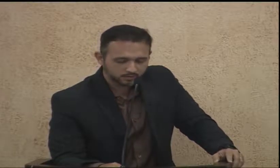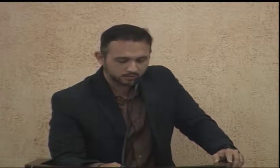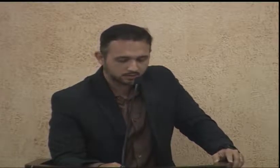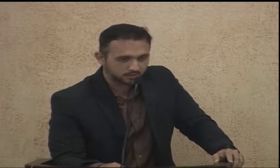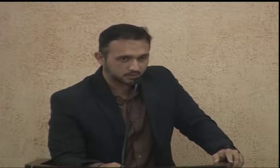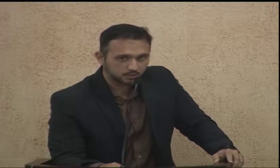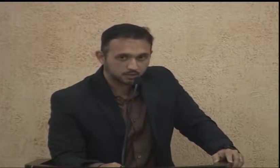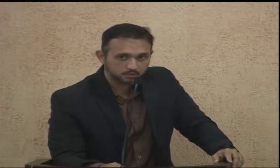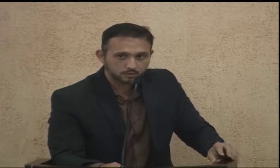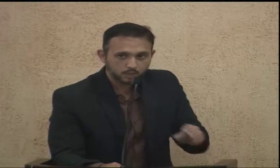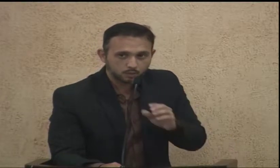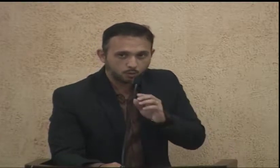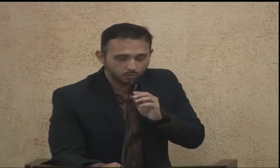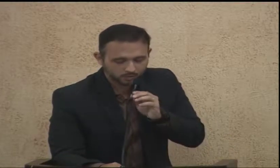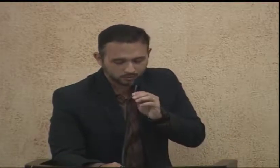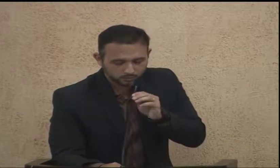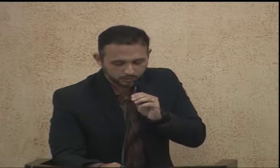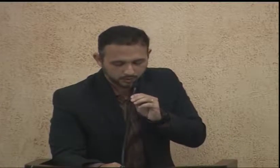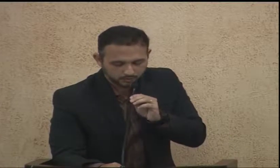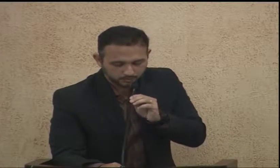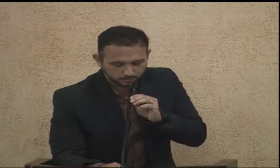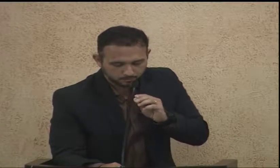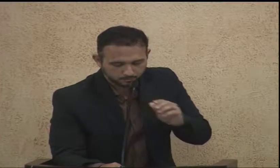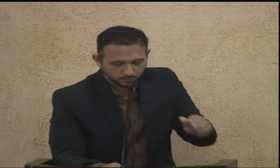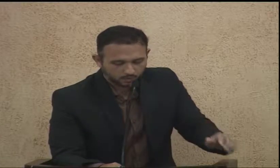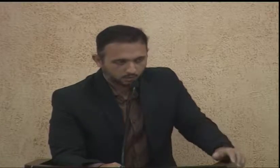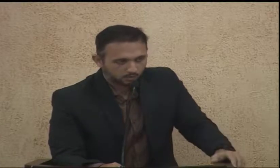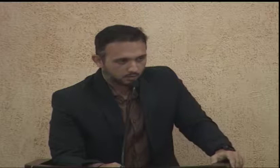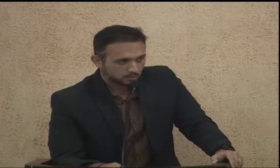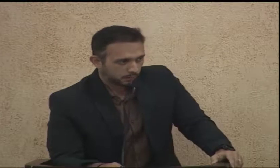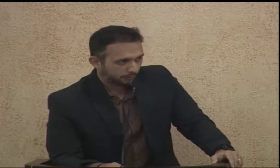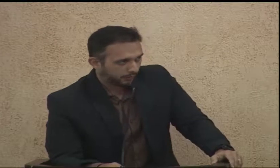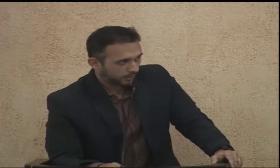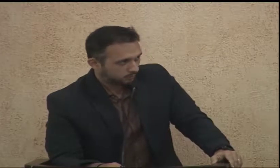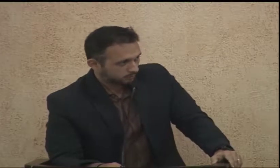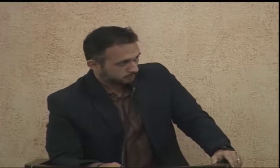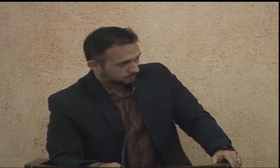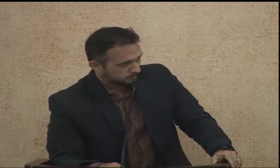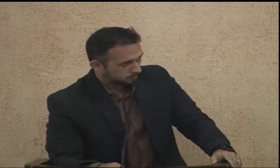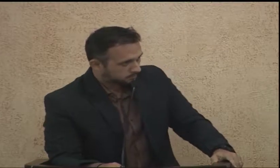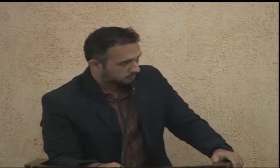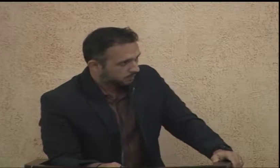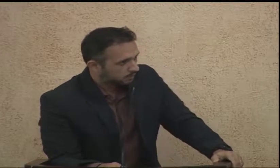estariam desassistidas com a gratuidade. Prefeito,